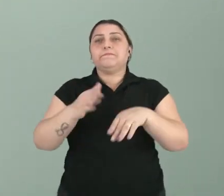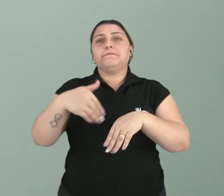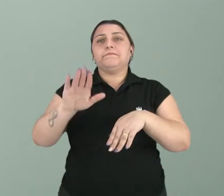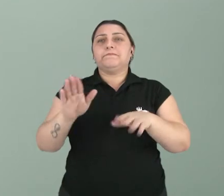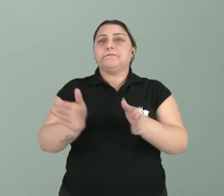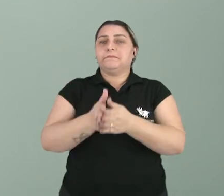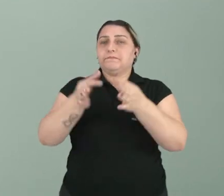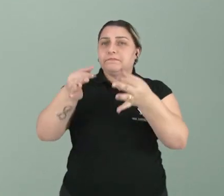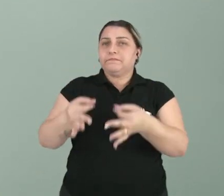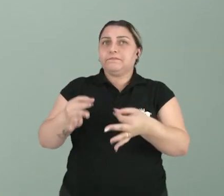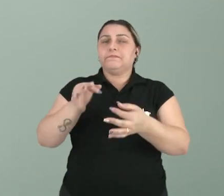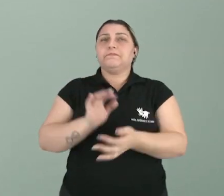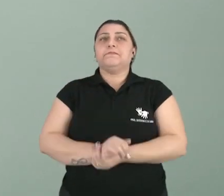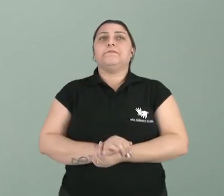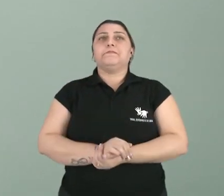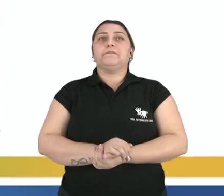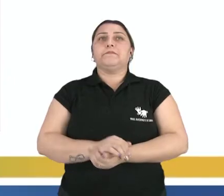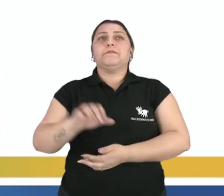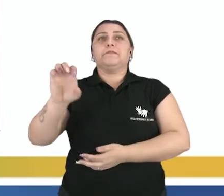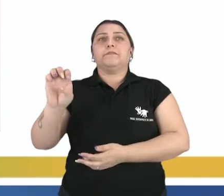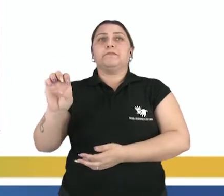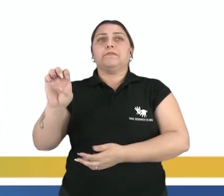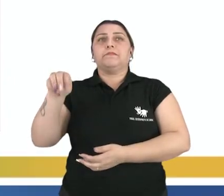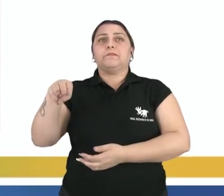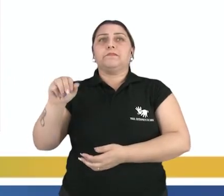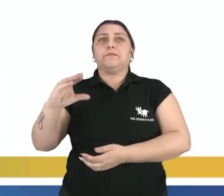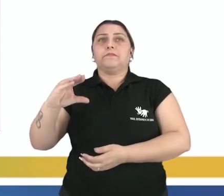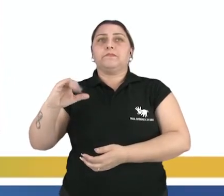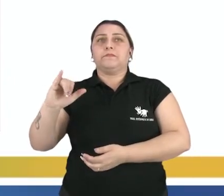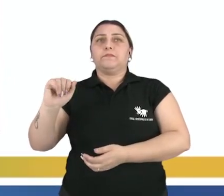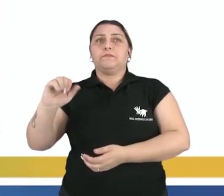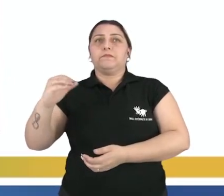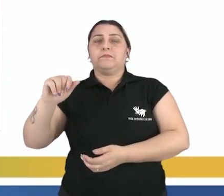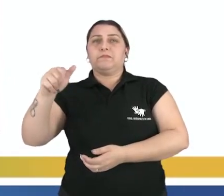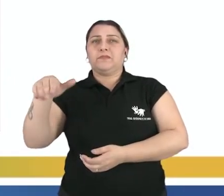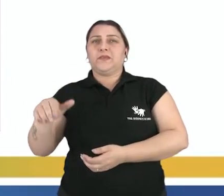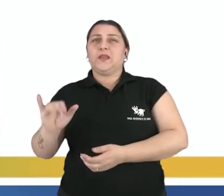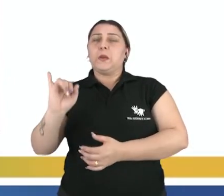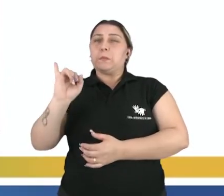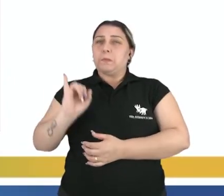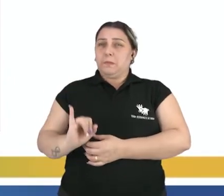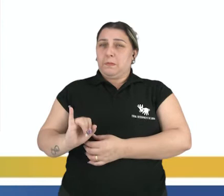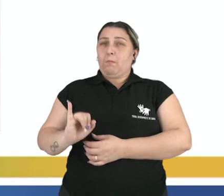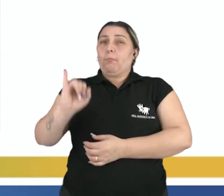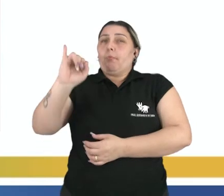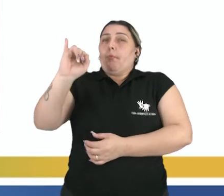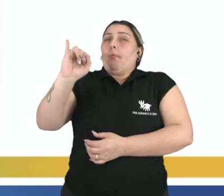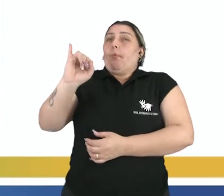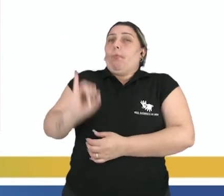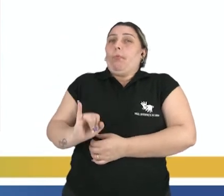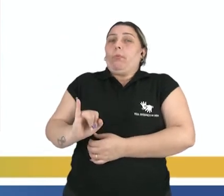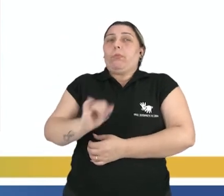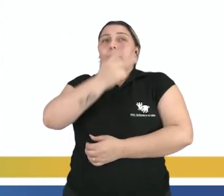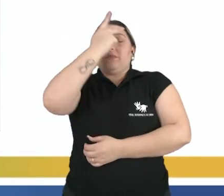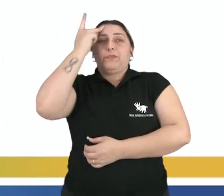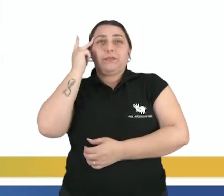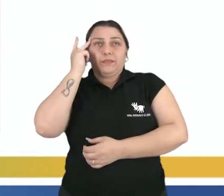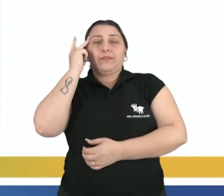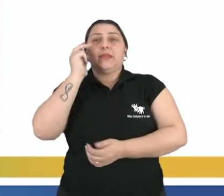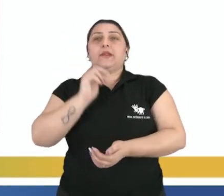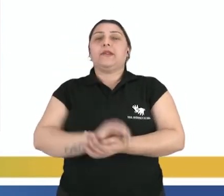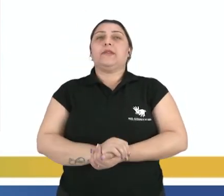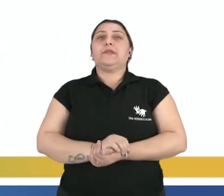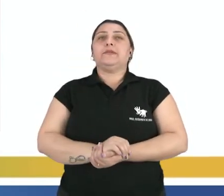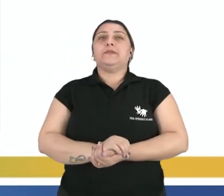pobre, correto? Tá bom? E a emaciação, que é aquela magreza extrema, que é quando que